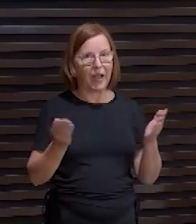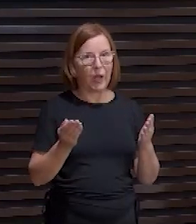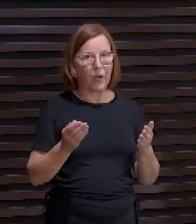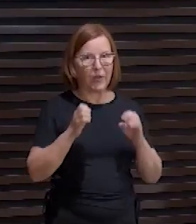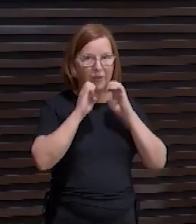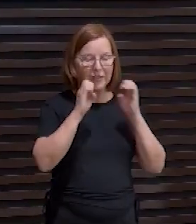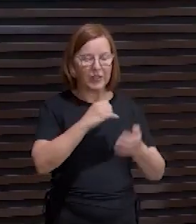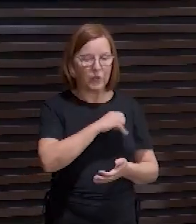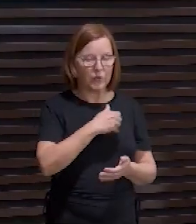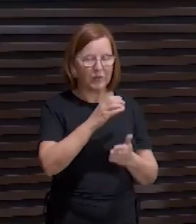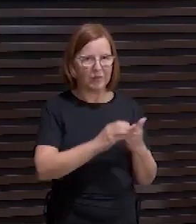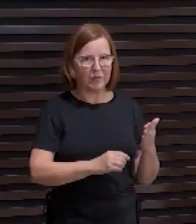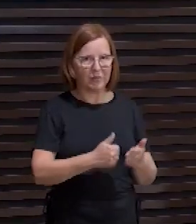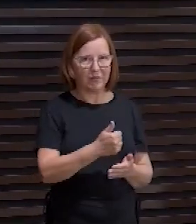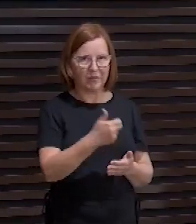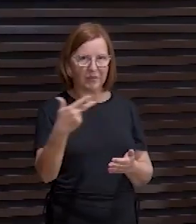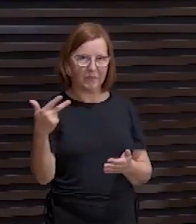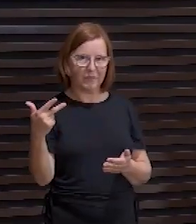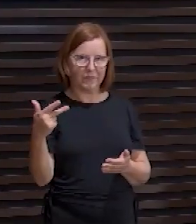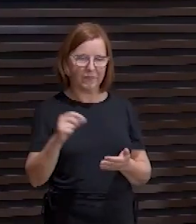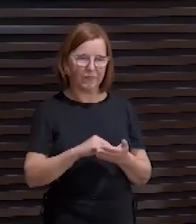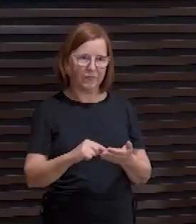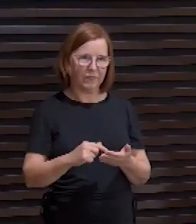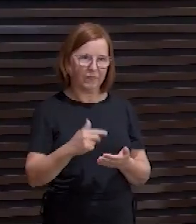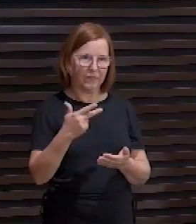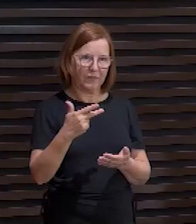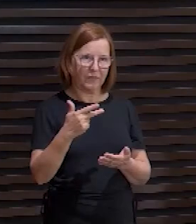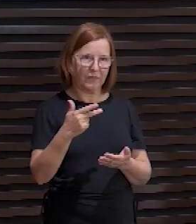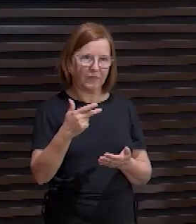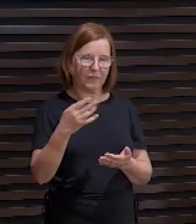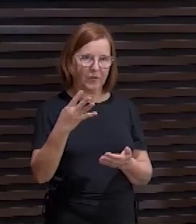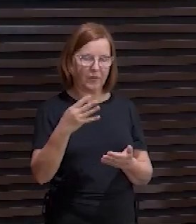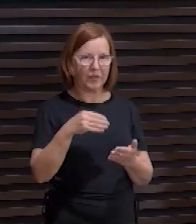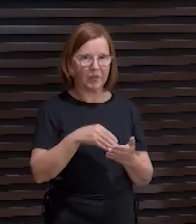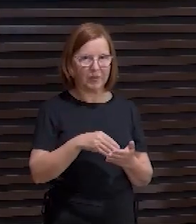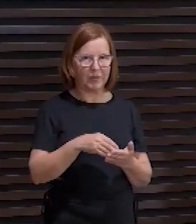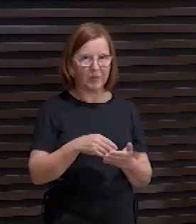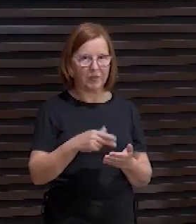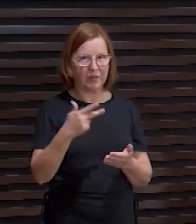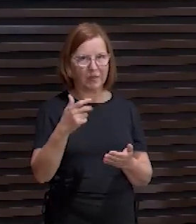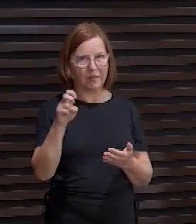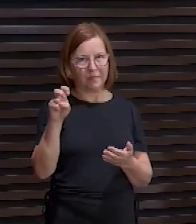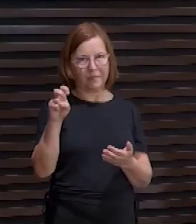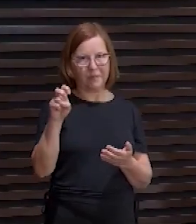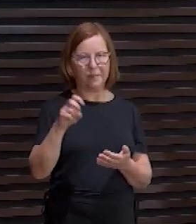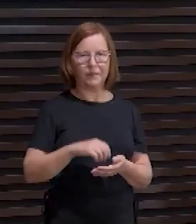capítulo 13, do verso 34 ao 35.